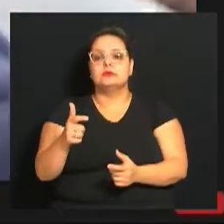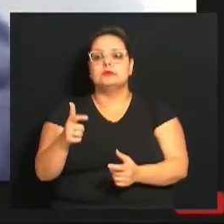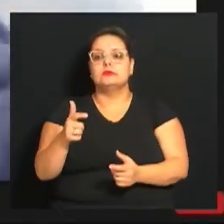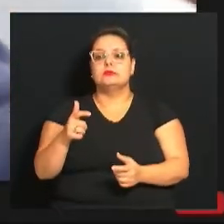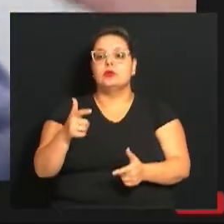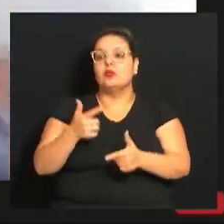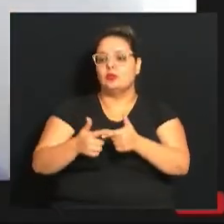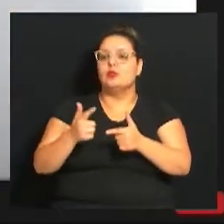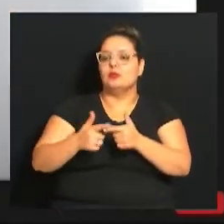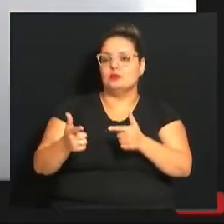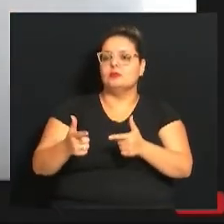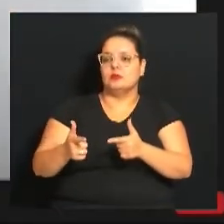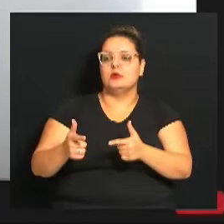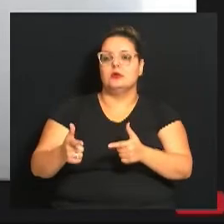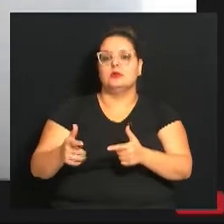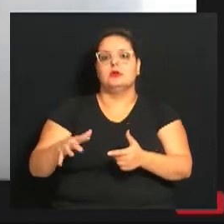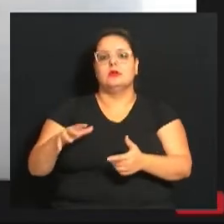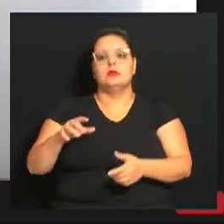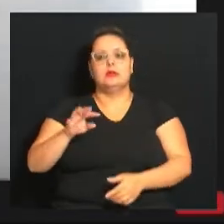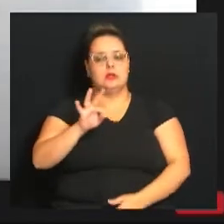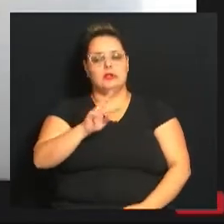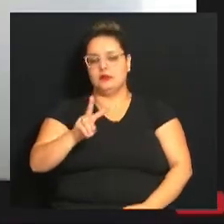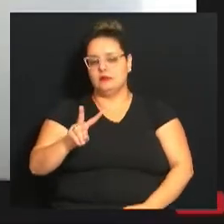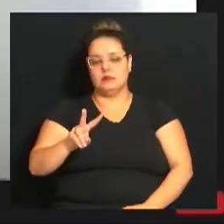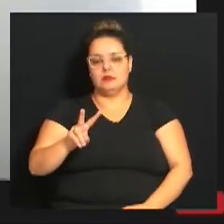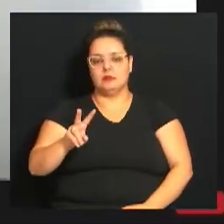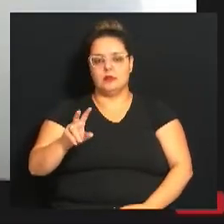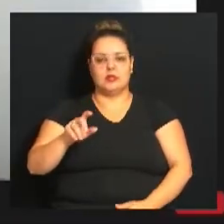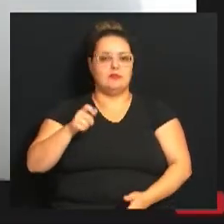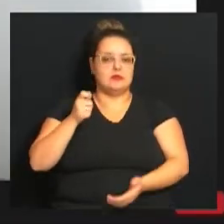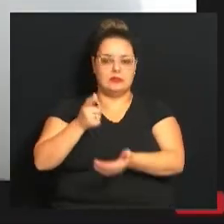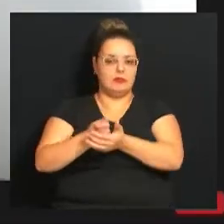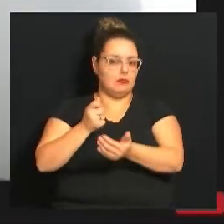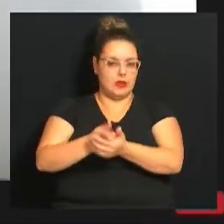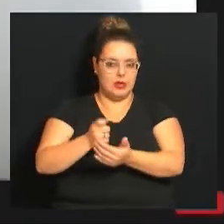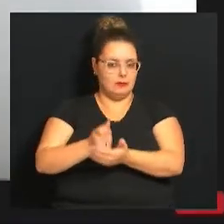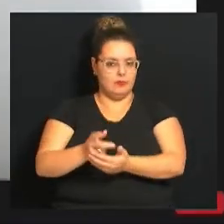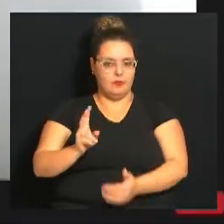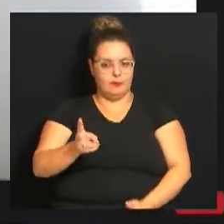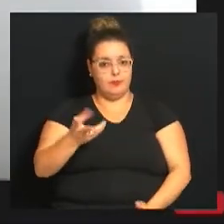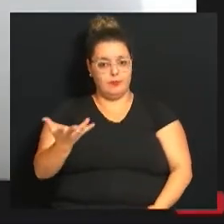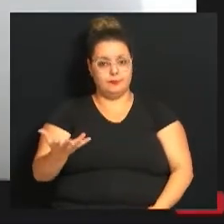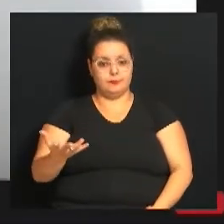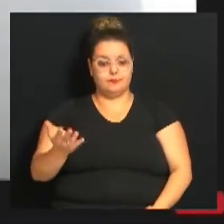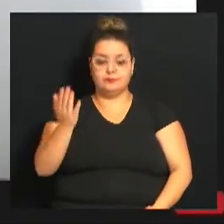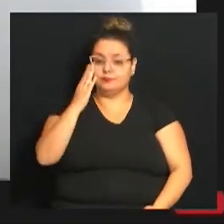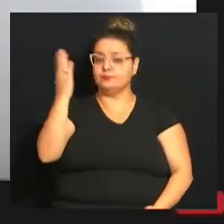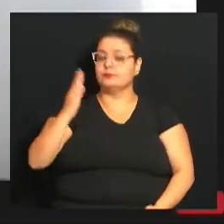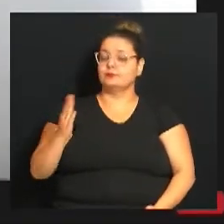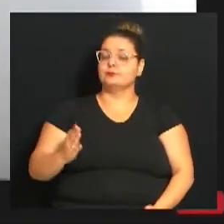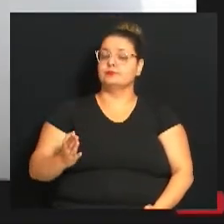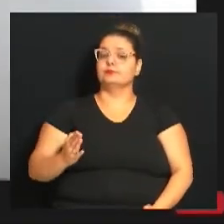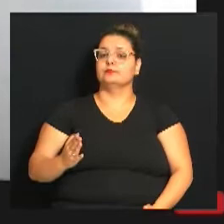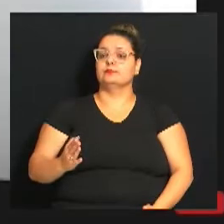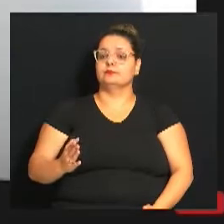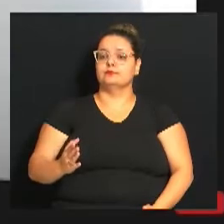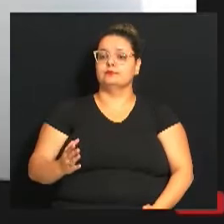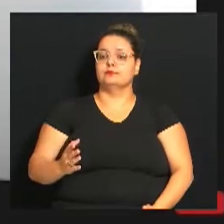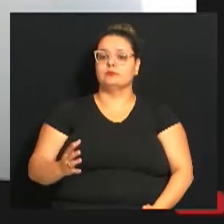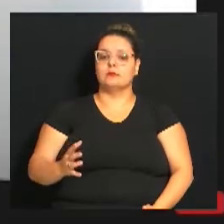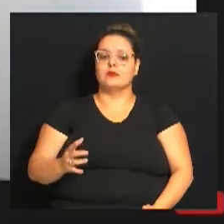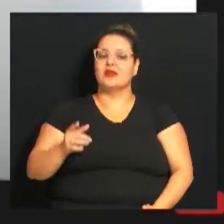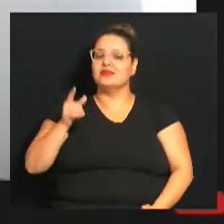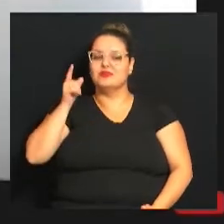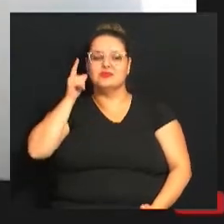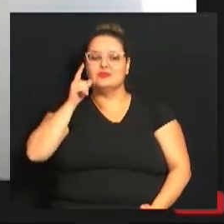assinatura. No número de assinantes. Exatamente. No Brasil, não. A gente tem uma visão mais reativa e não conseguimos montar isso num